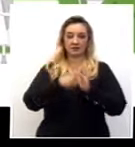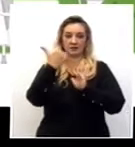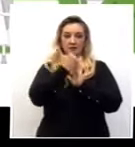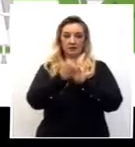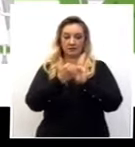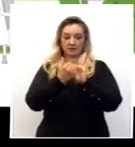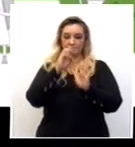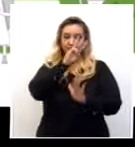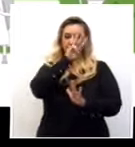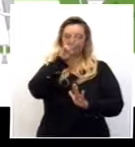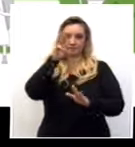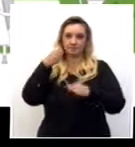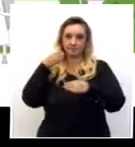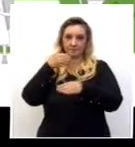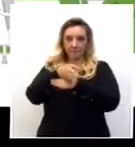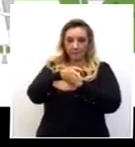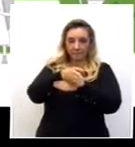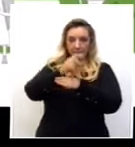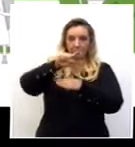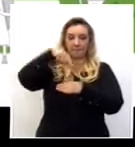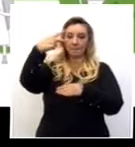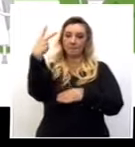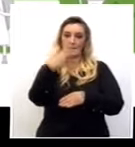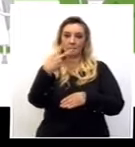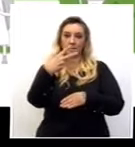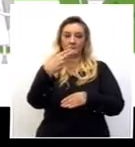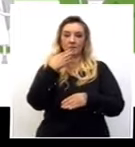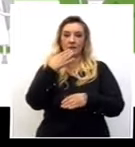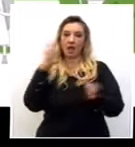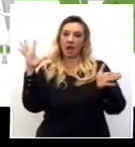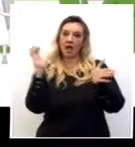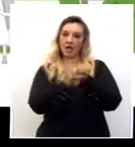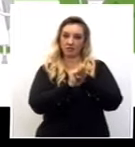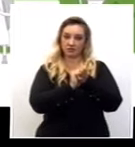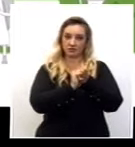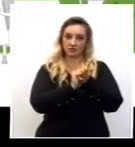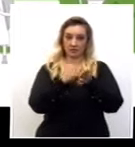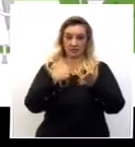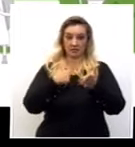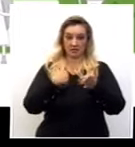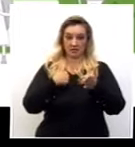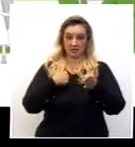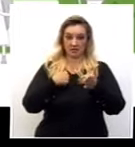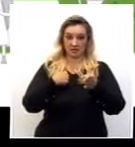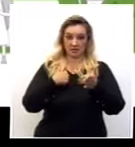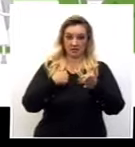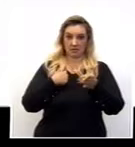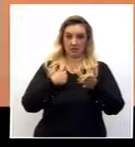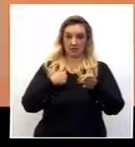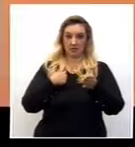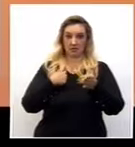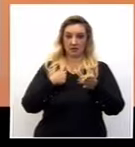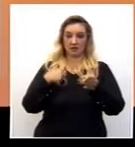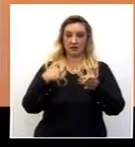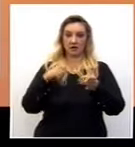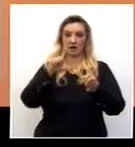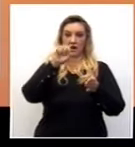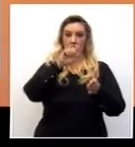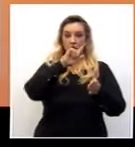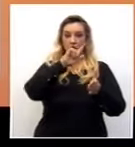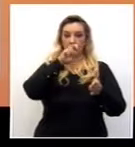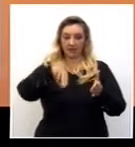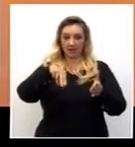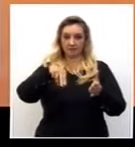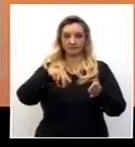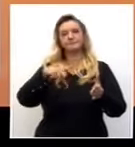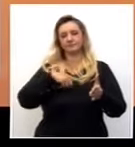endereço do Padlet. Em segundo, você vem aqui e pede para se registrar. No meu caso, eu já tenho login, então vou usar o login que eu já tenho.